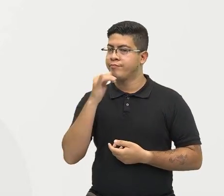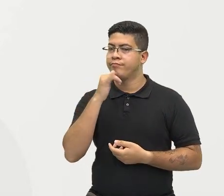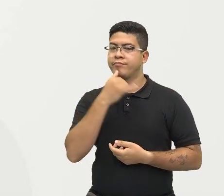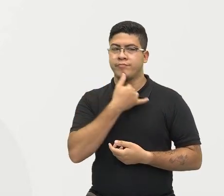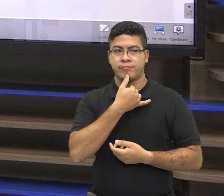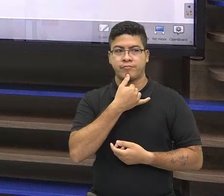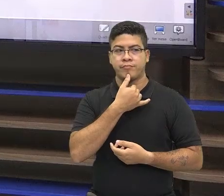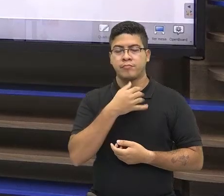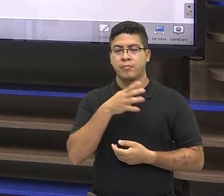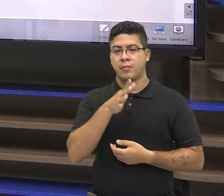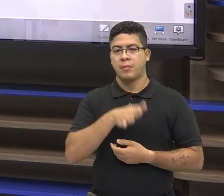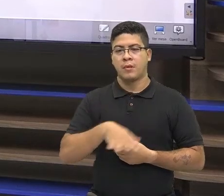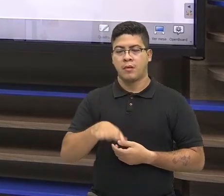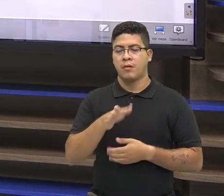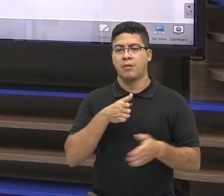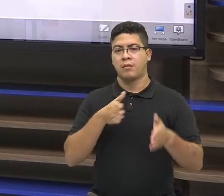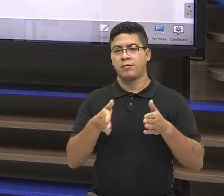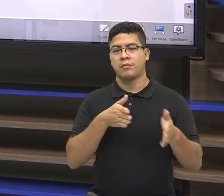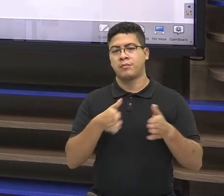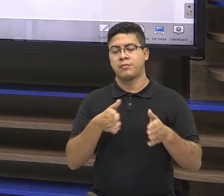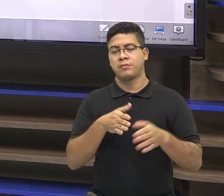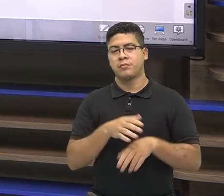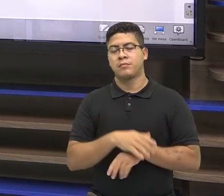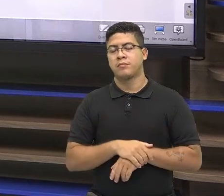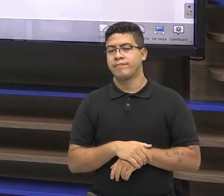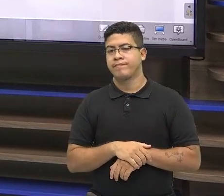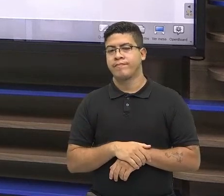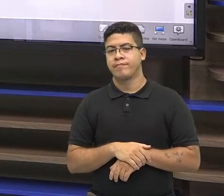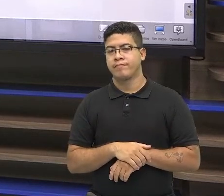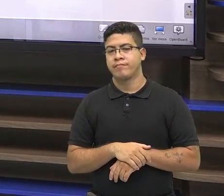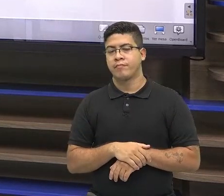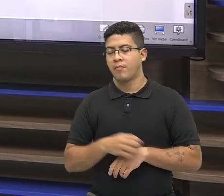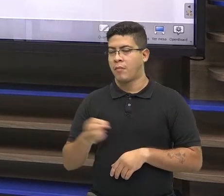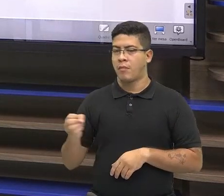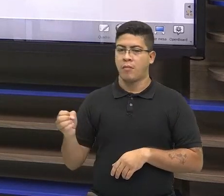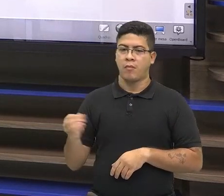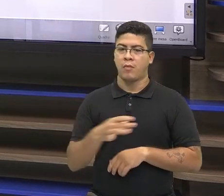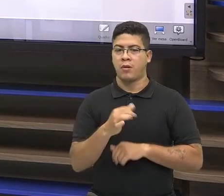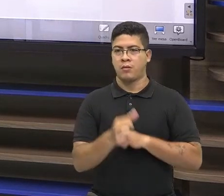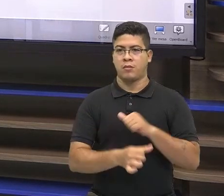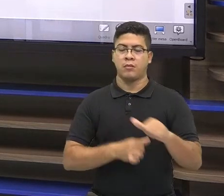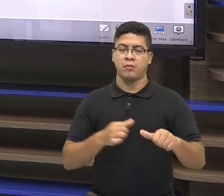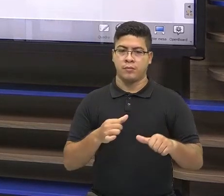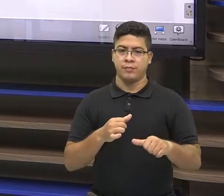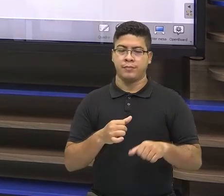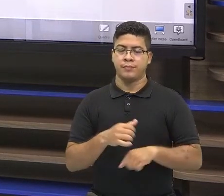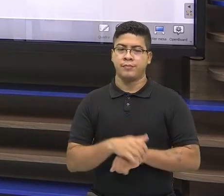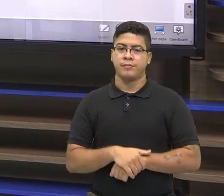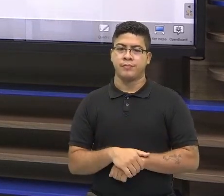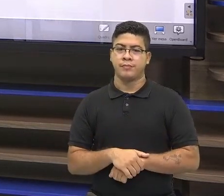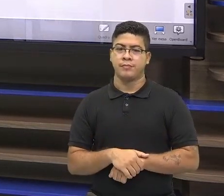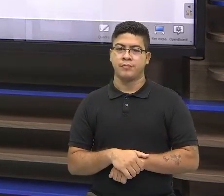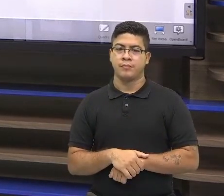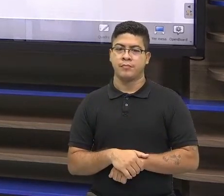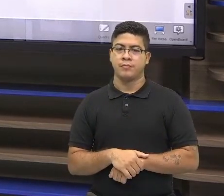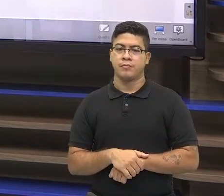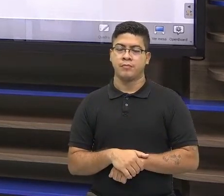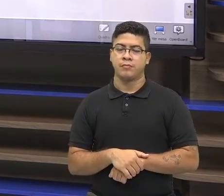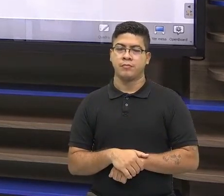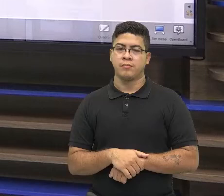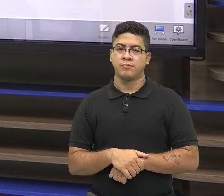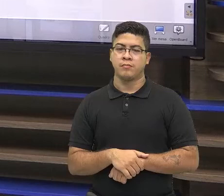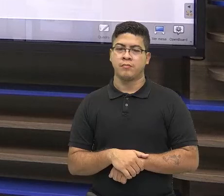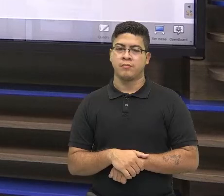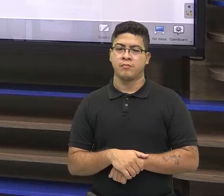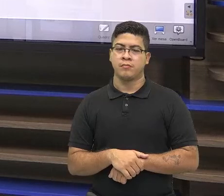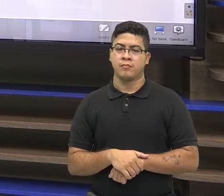infelizmente, na época, né, não deu para renovar a situação. Então, nós temos